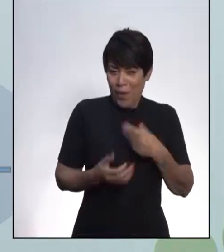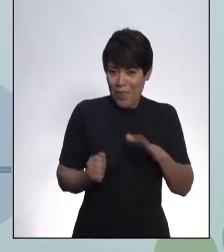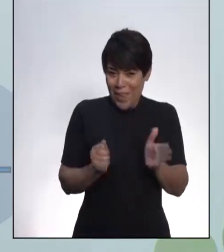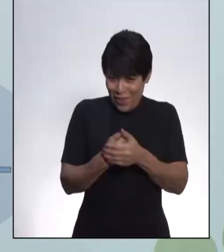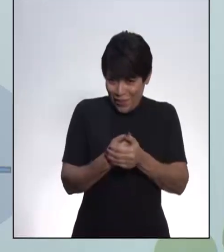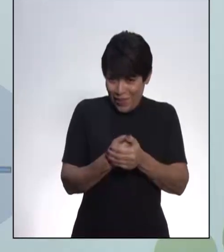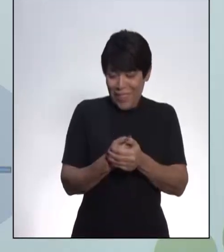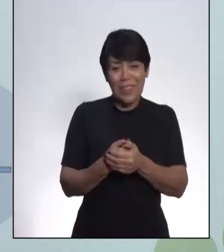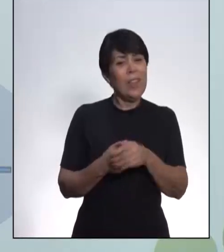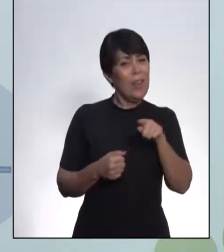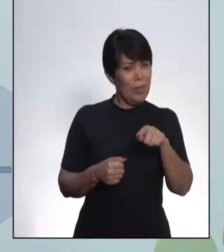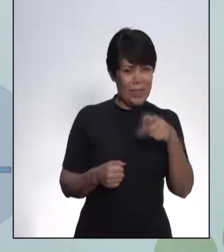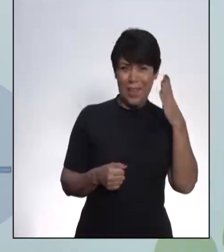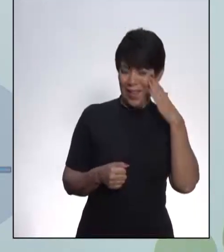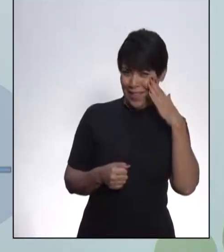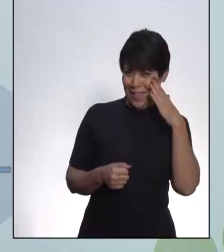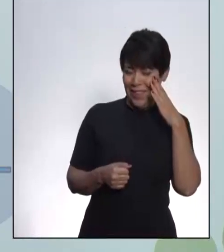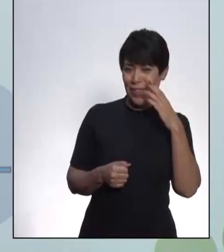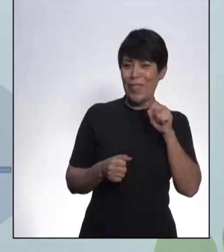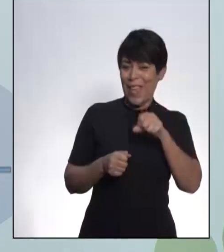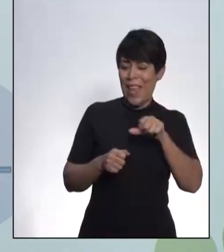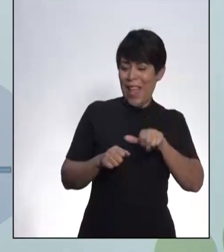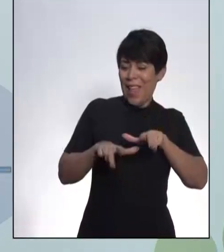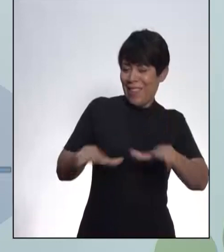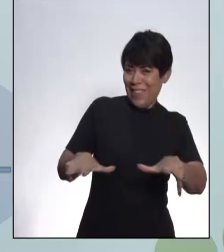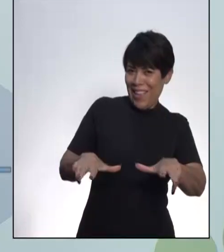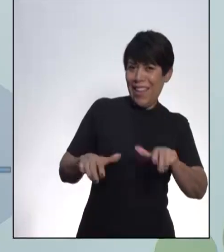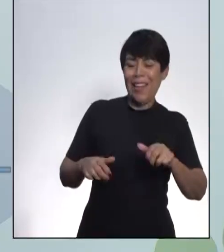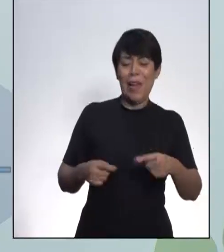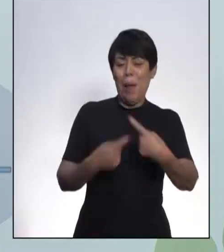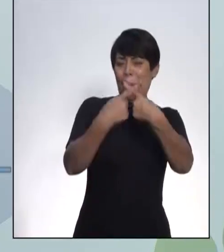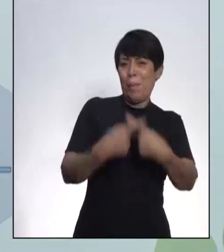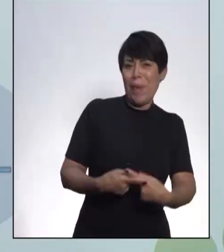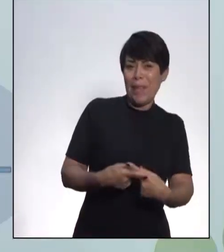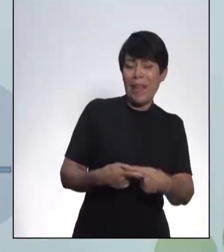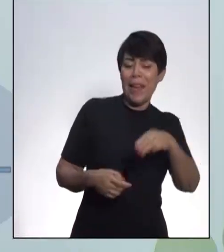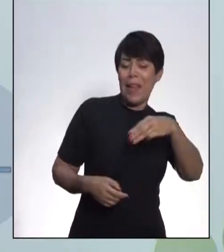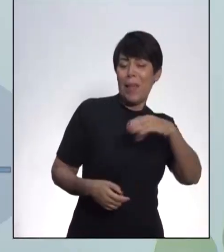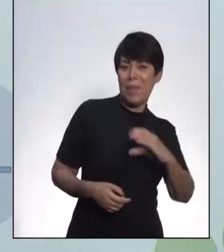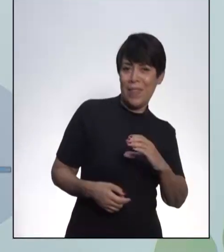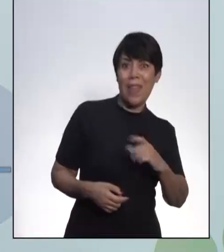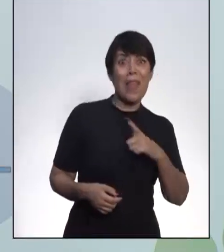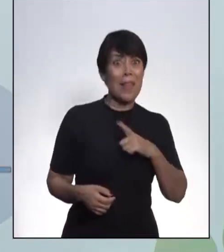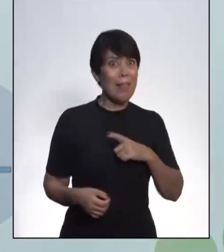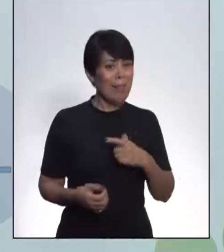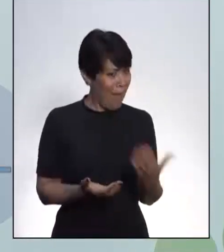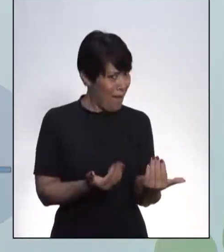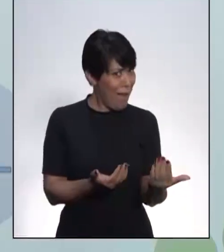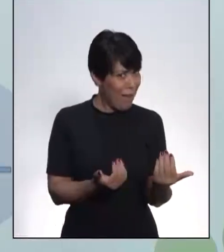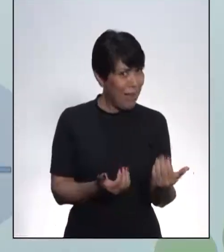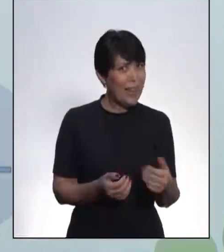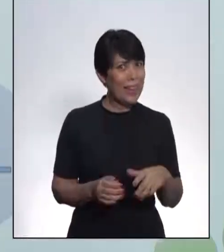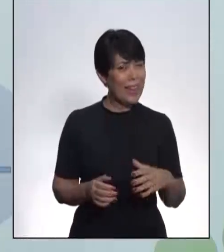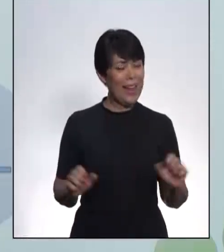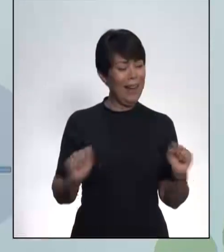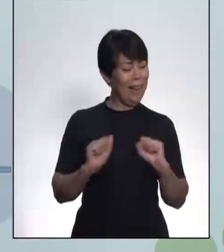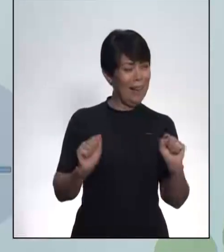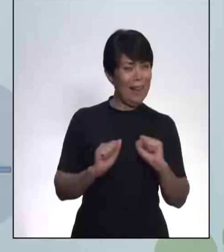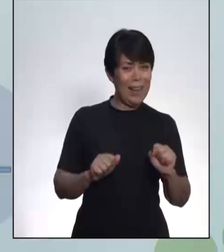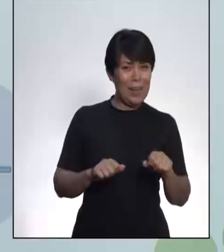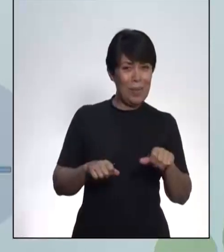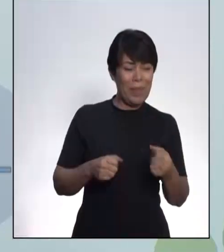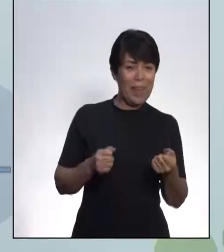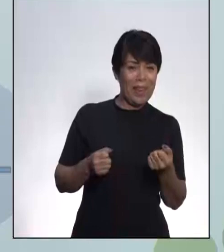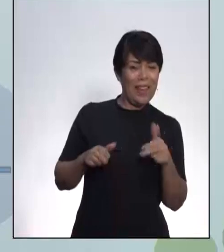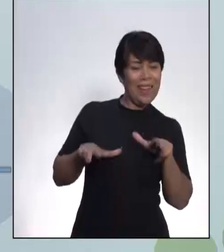acha que eu não sei que tem aí o pessoal que participa do slam? Batalha de MC, hein? Tem umas meninas que arrasam no slam. Você acha que eu não sei? Olha lá, começa a usar isso nos seus